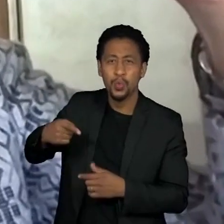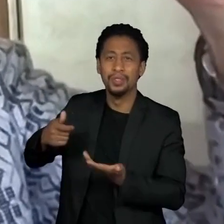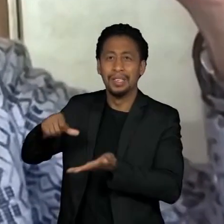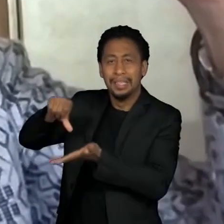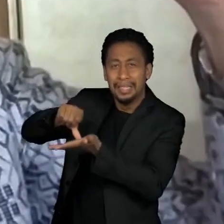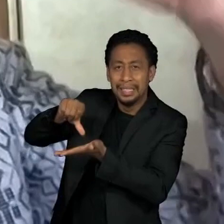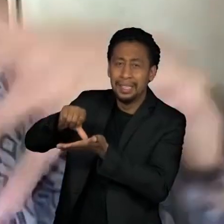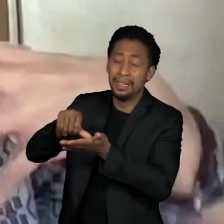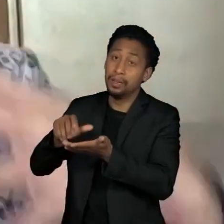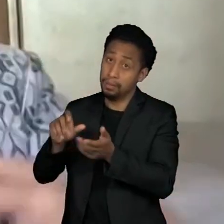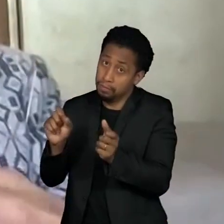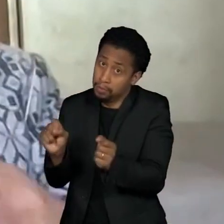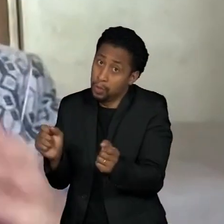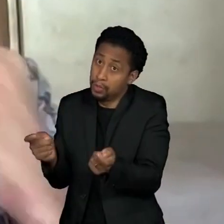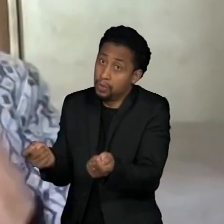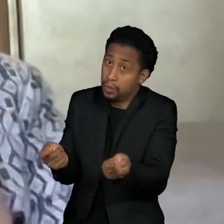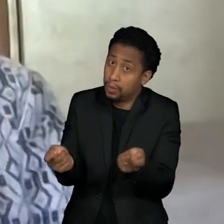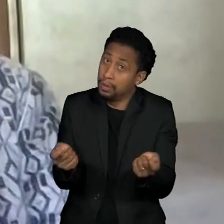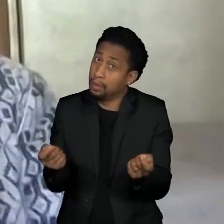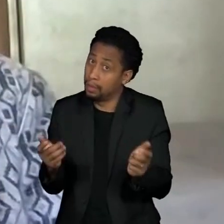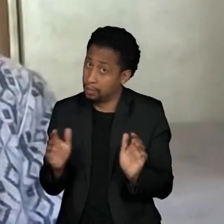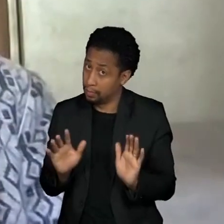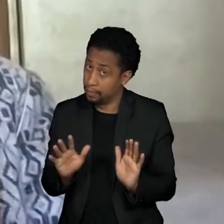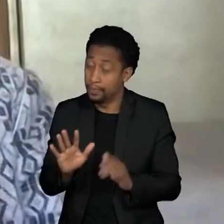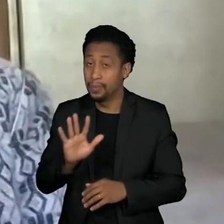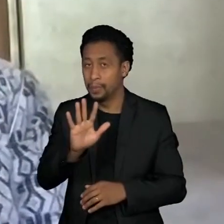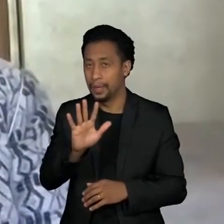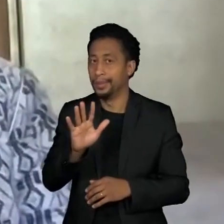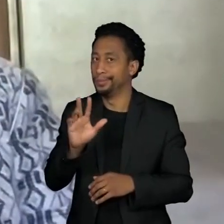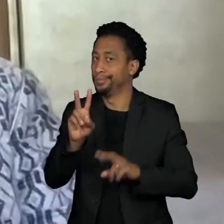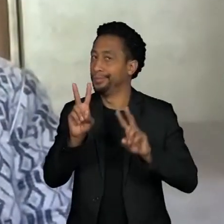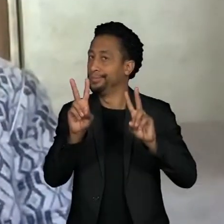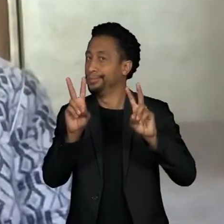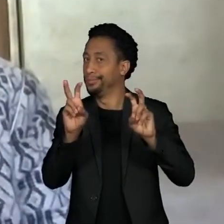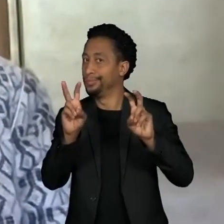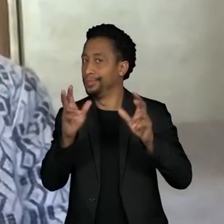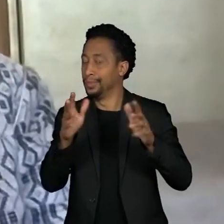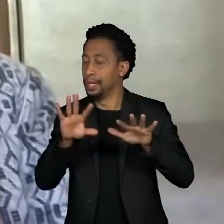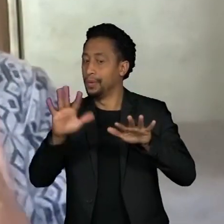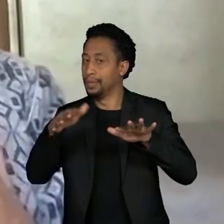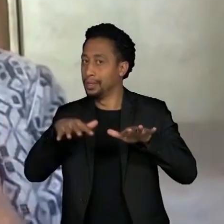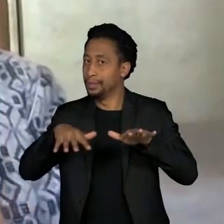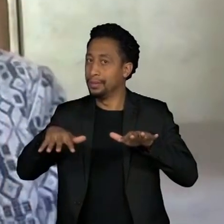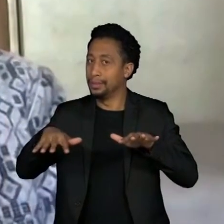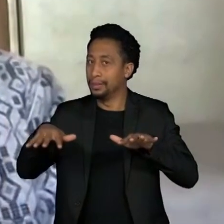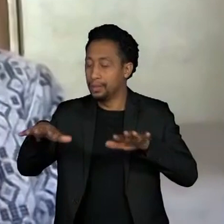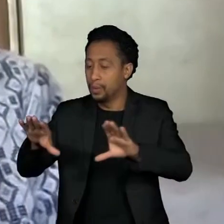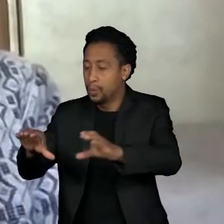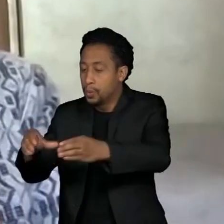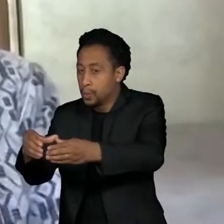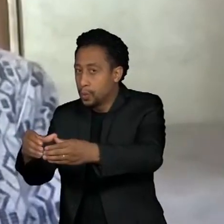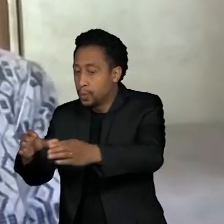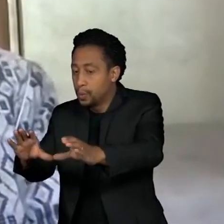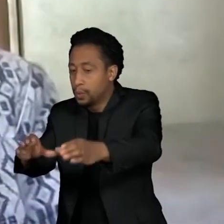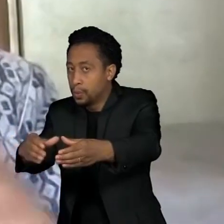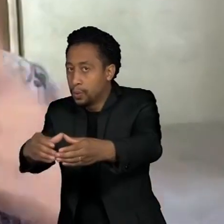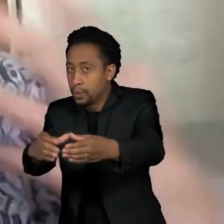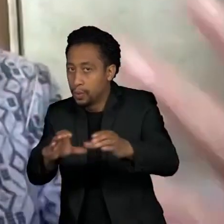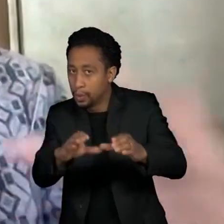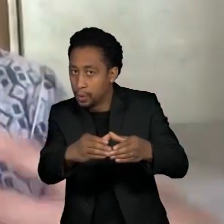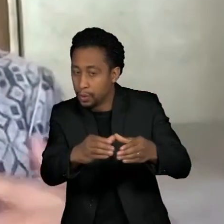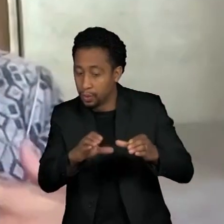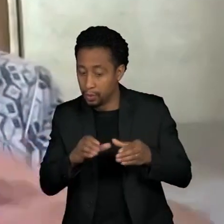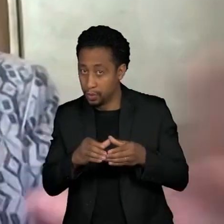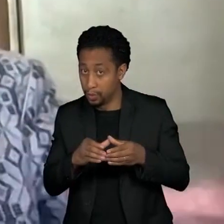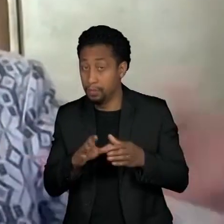estão se torcendo, certo? Mas agora, ao fundo, o celular nível, inteligência grupos se torna falando isso